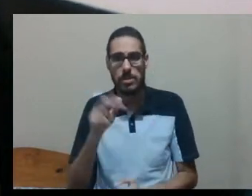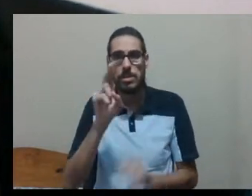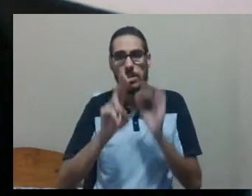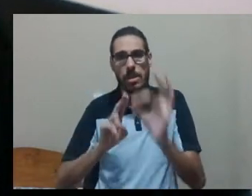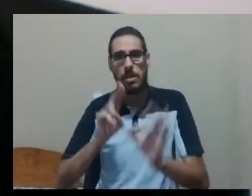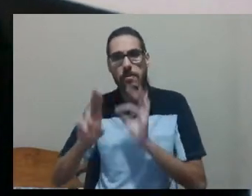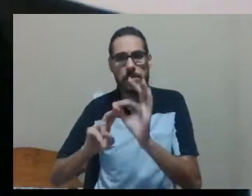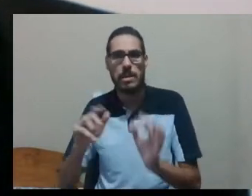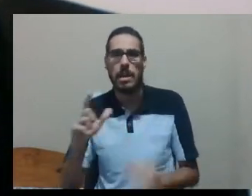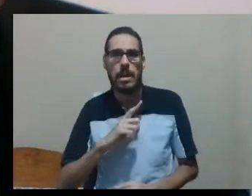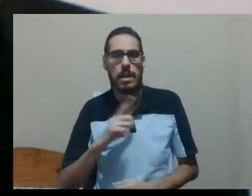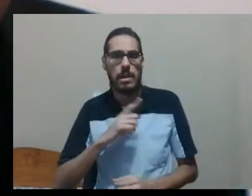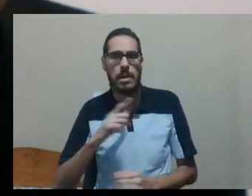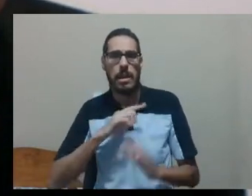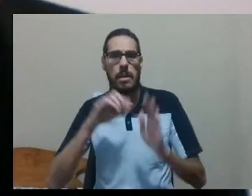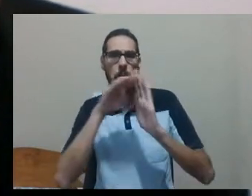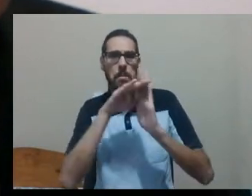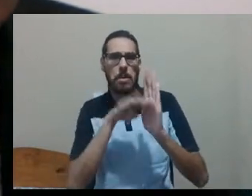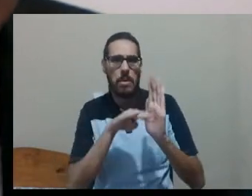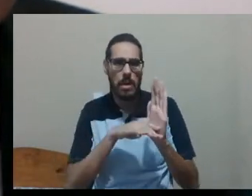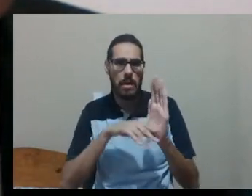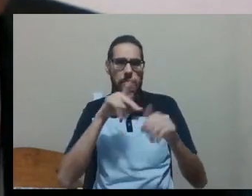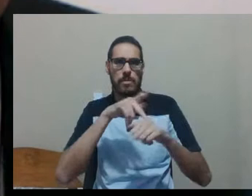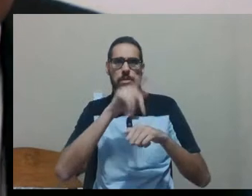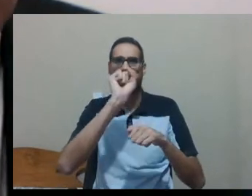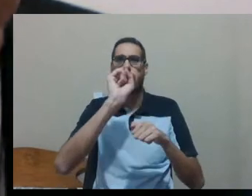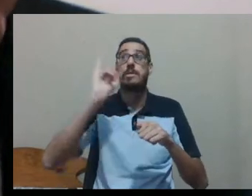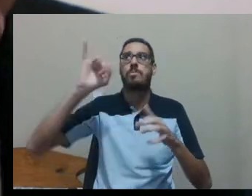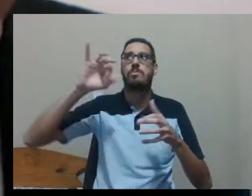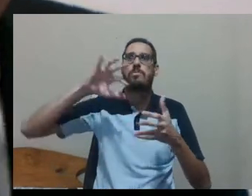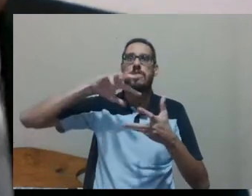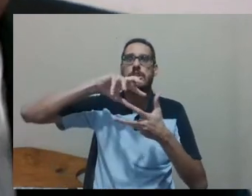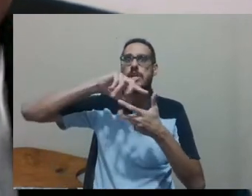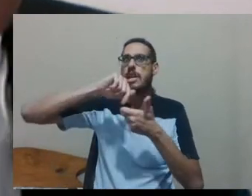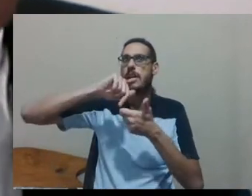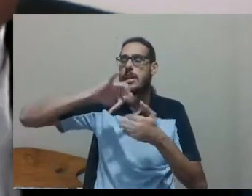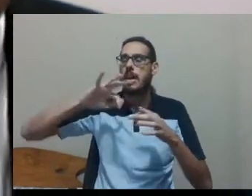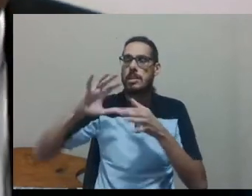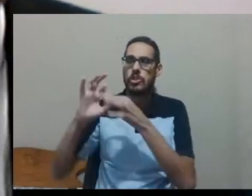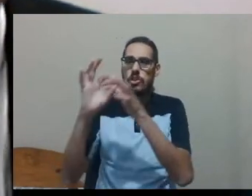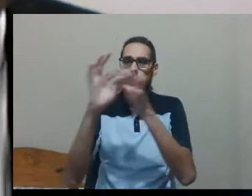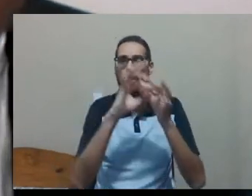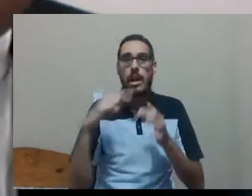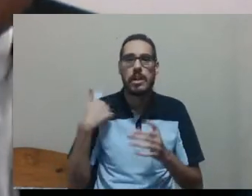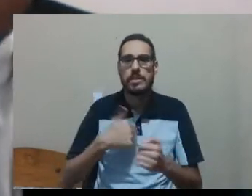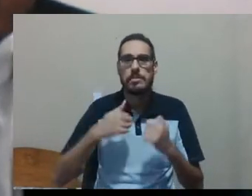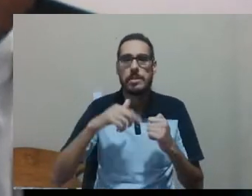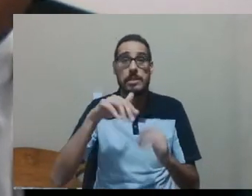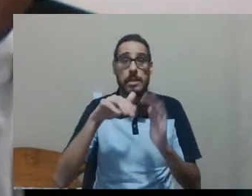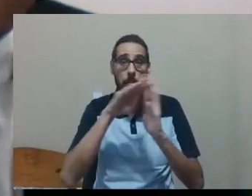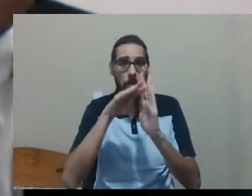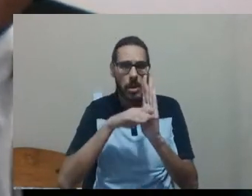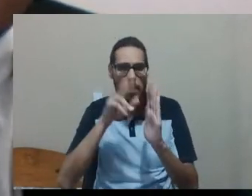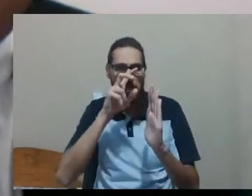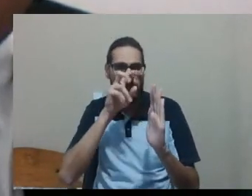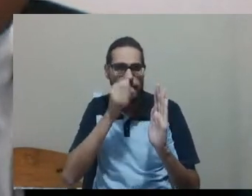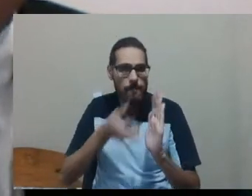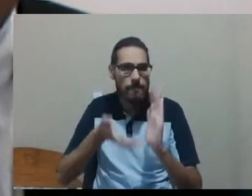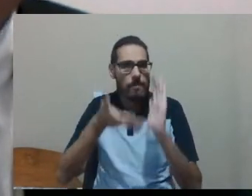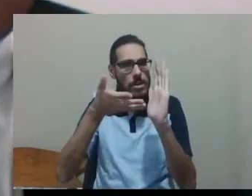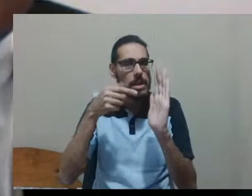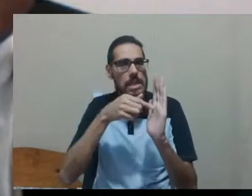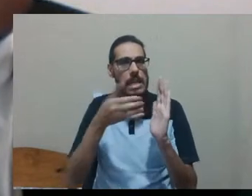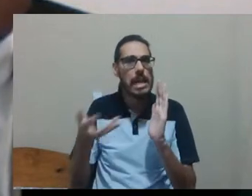de excelência internacional. Nós temos que fortalecer todos os nossos programas para que eles se tornem programas de